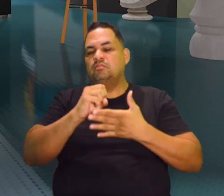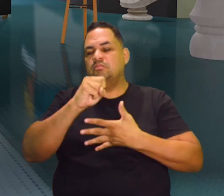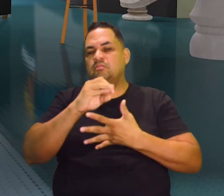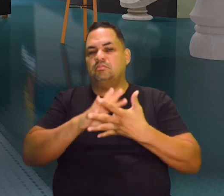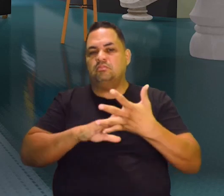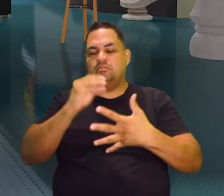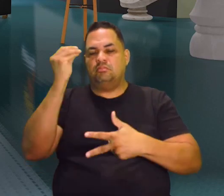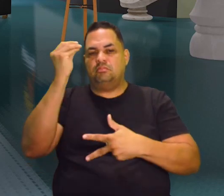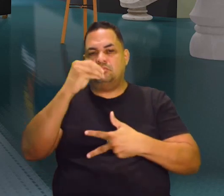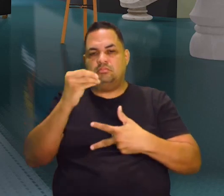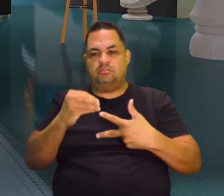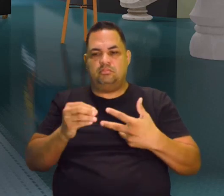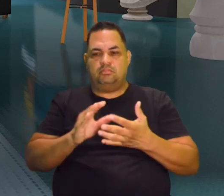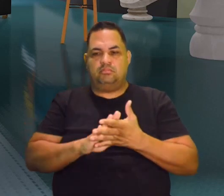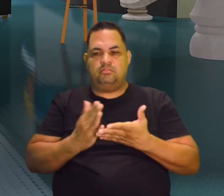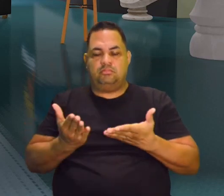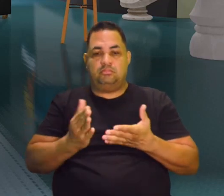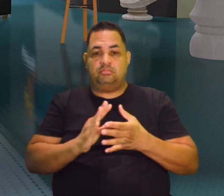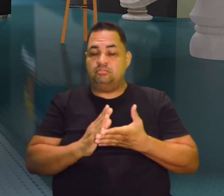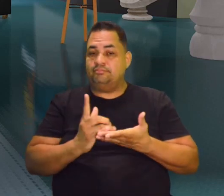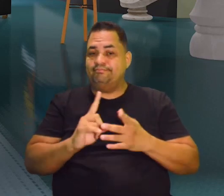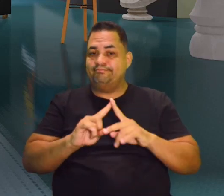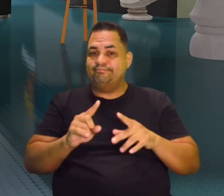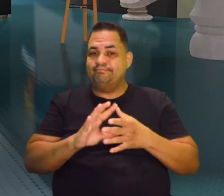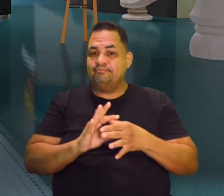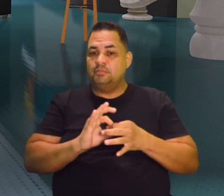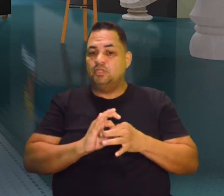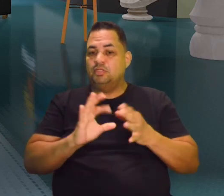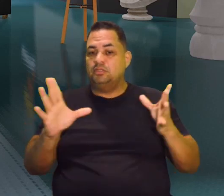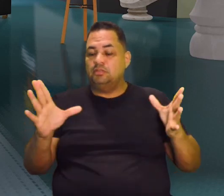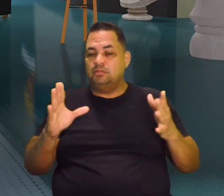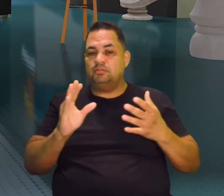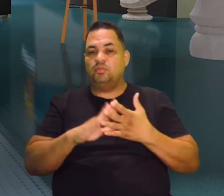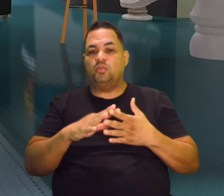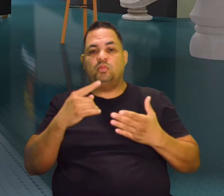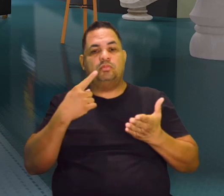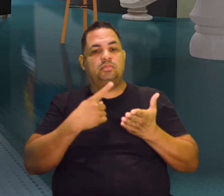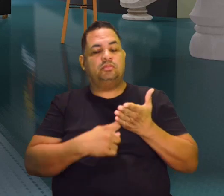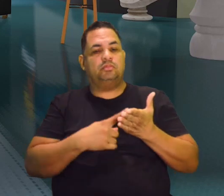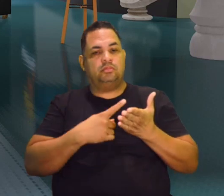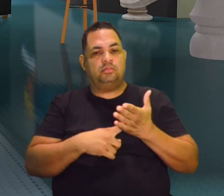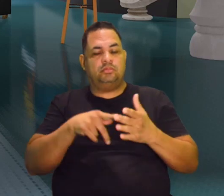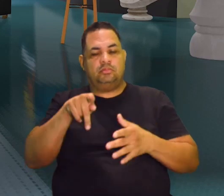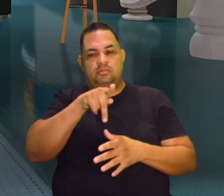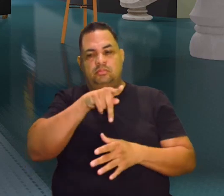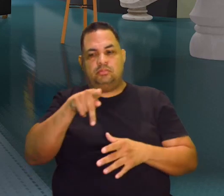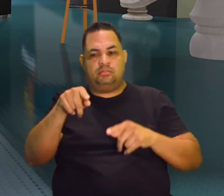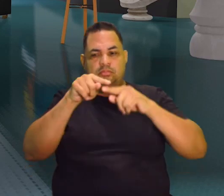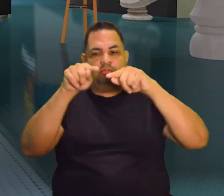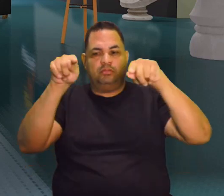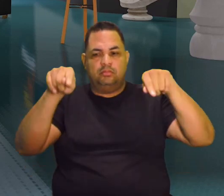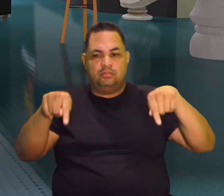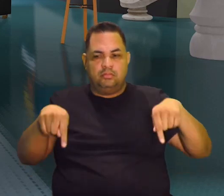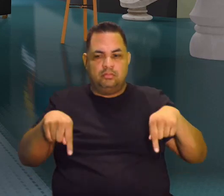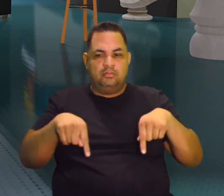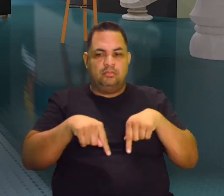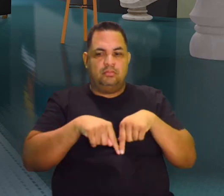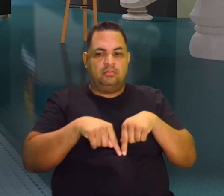Porém, eu deixo aberto para vocês aí combinarem com o professor da sala, que acompanham vocês na